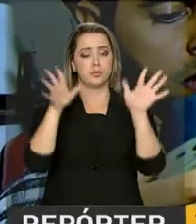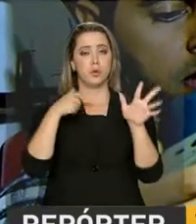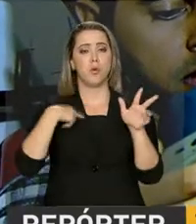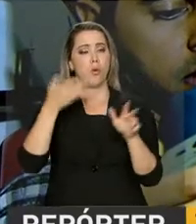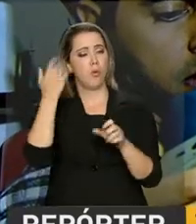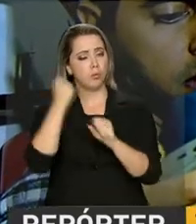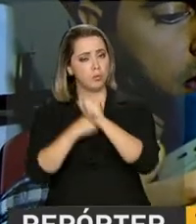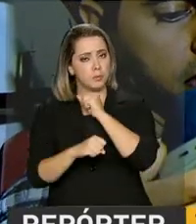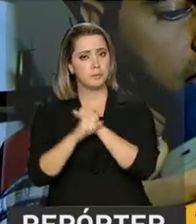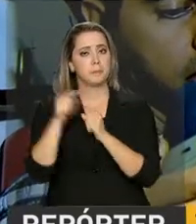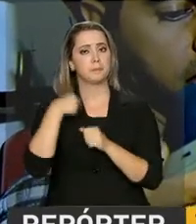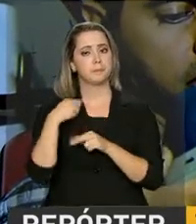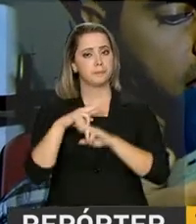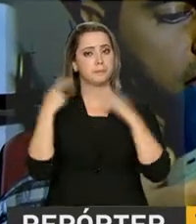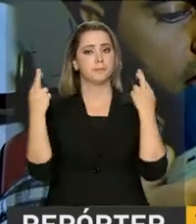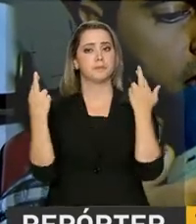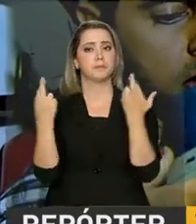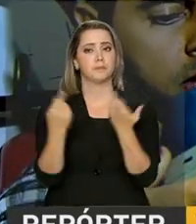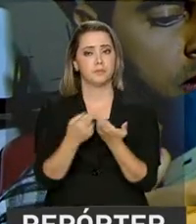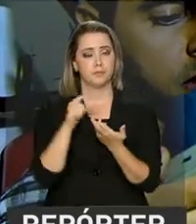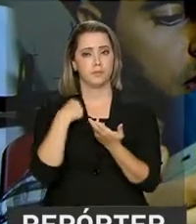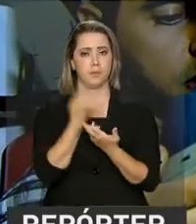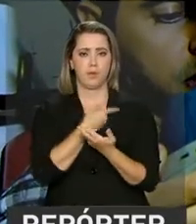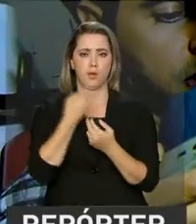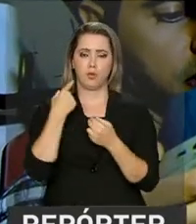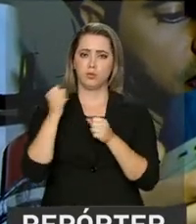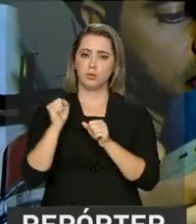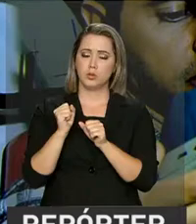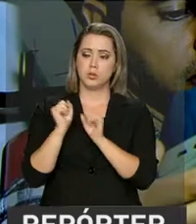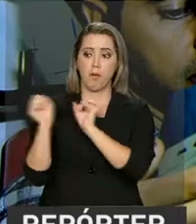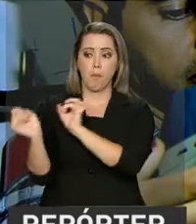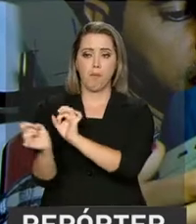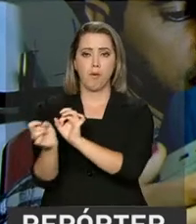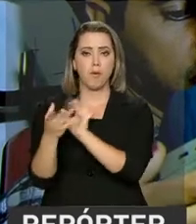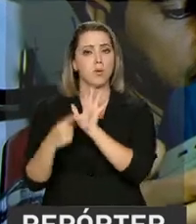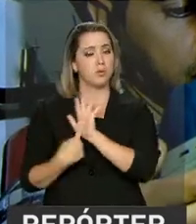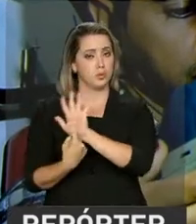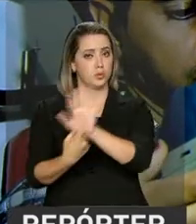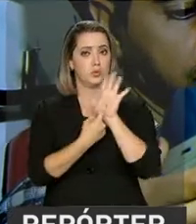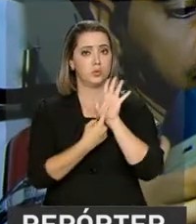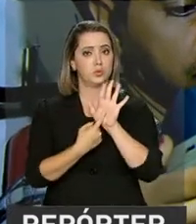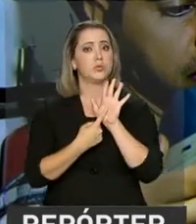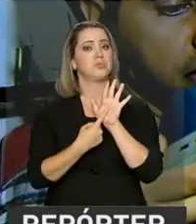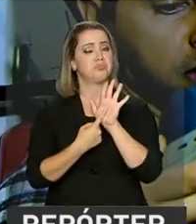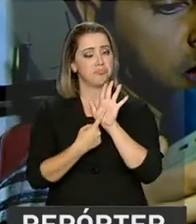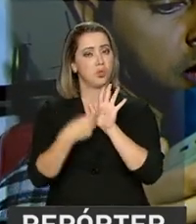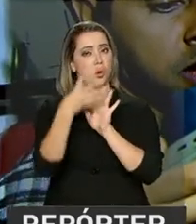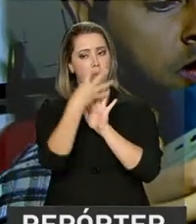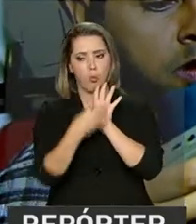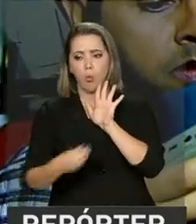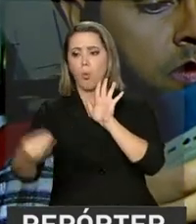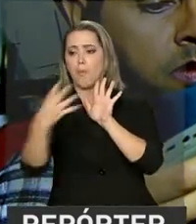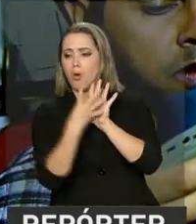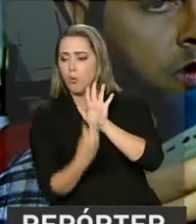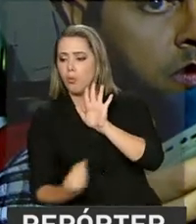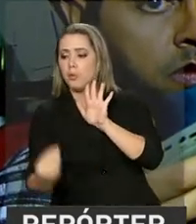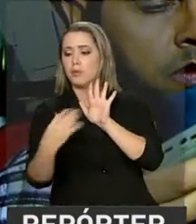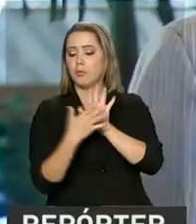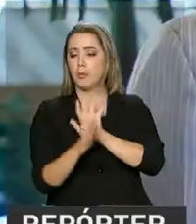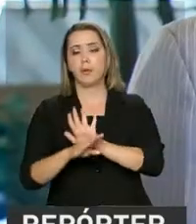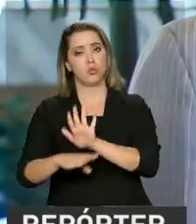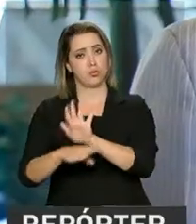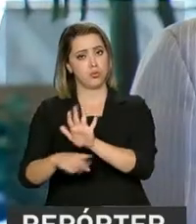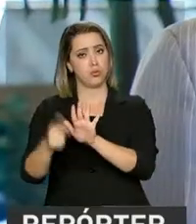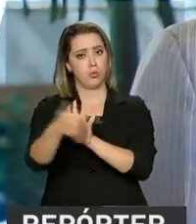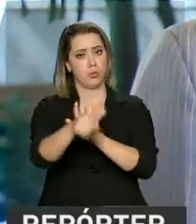passado então estamos cortando digamos assim este modelo cultural vários outros países já pediram a colaboração brasileira